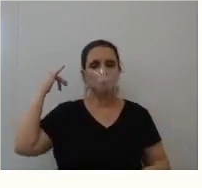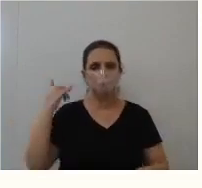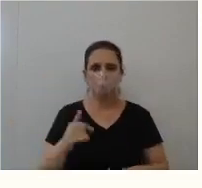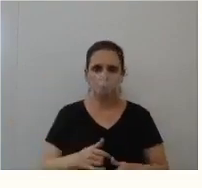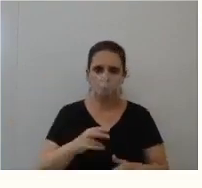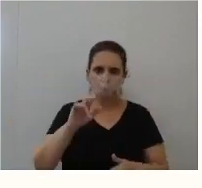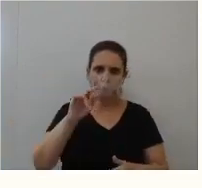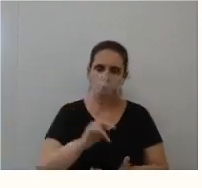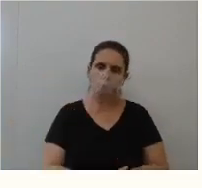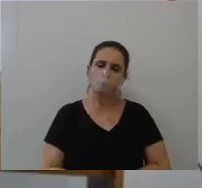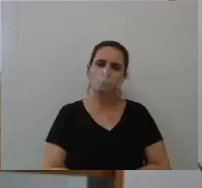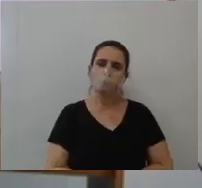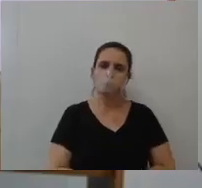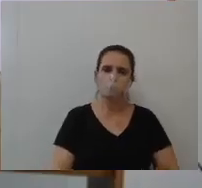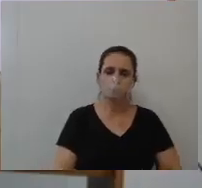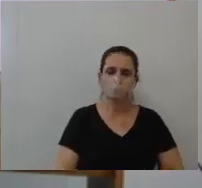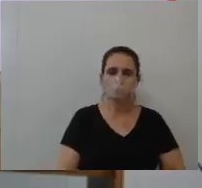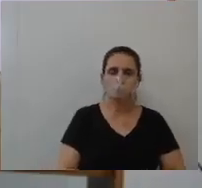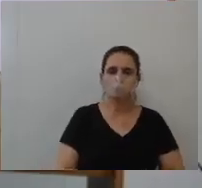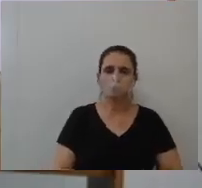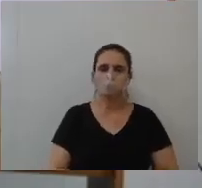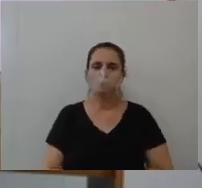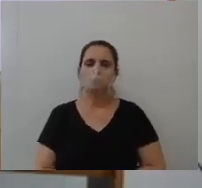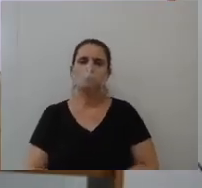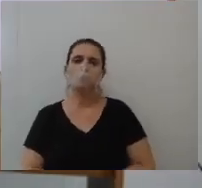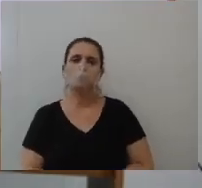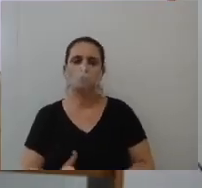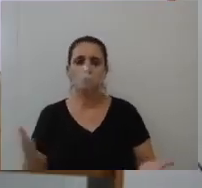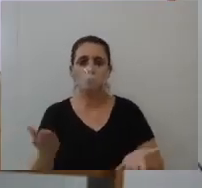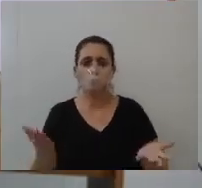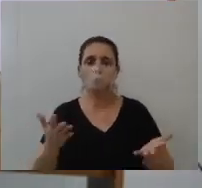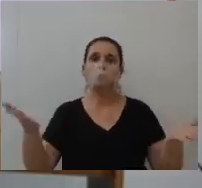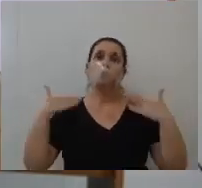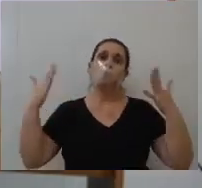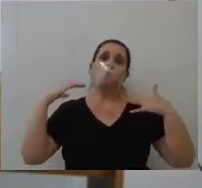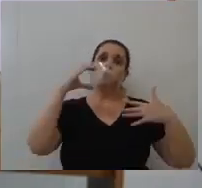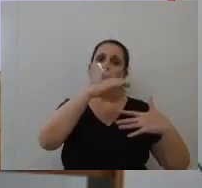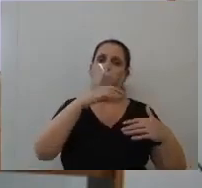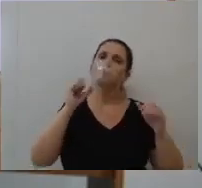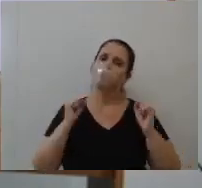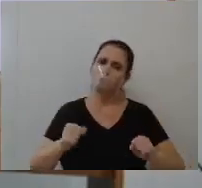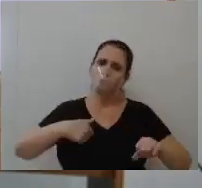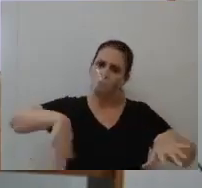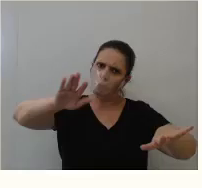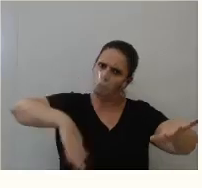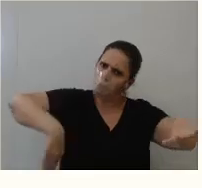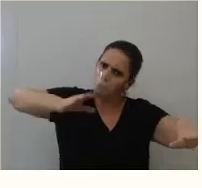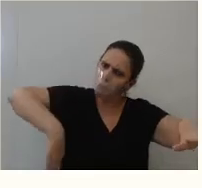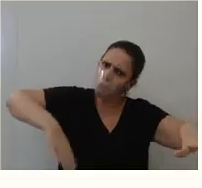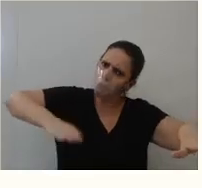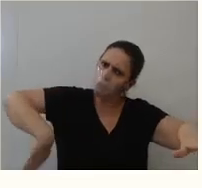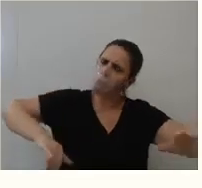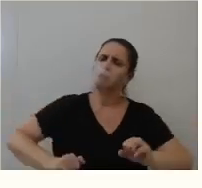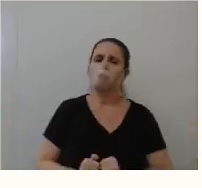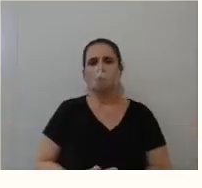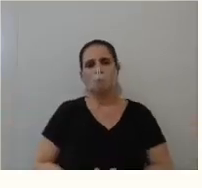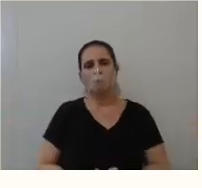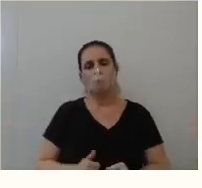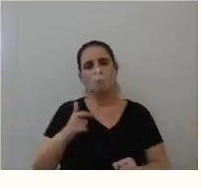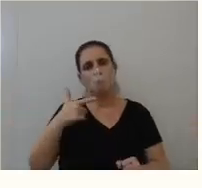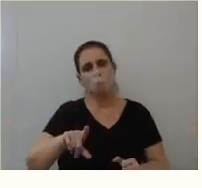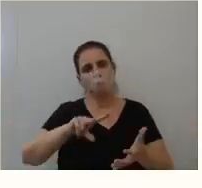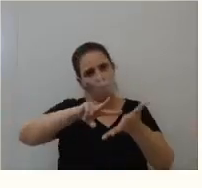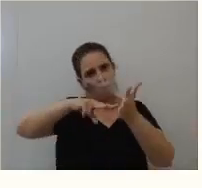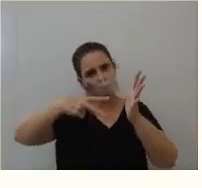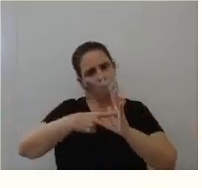invariável, é impessoal, tá bom? Agora que o tempo esquentou, podemos ir à praia. Um outro exemplo de